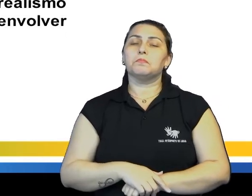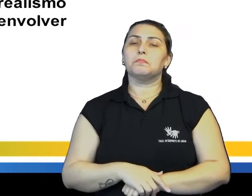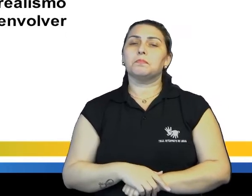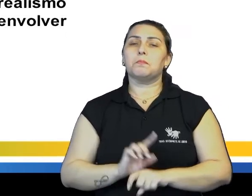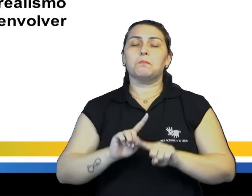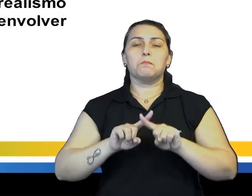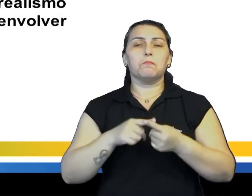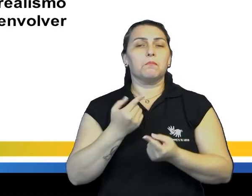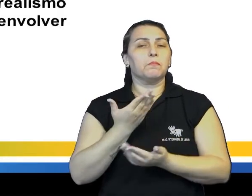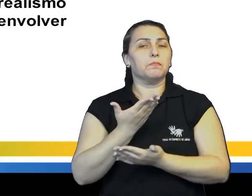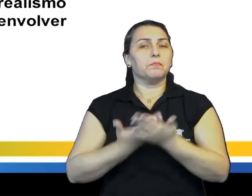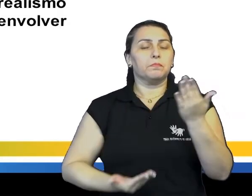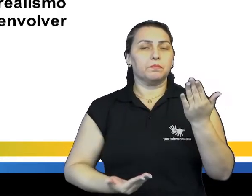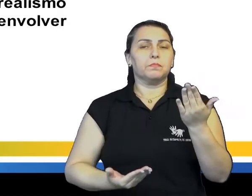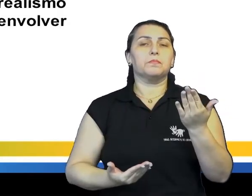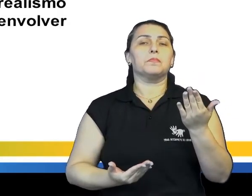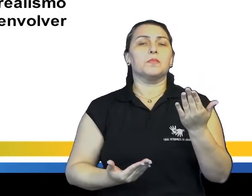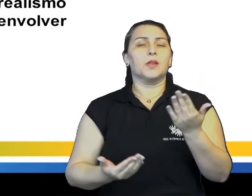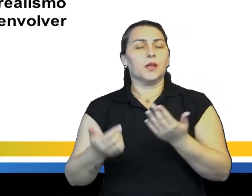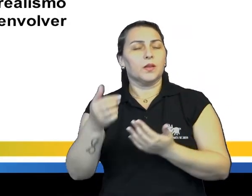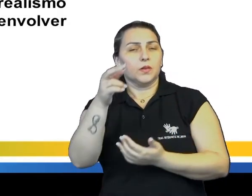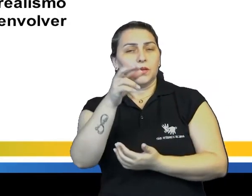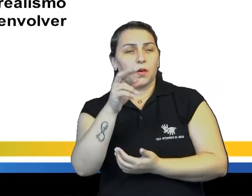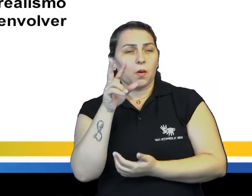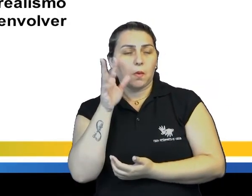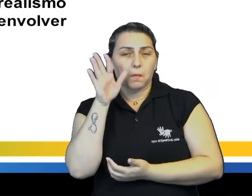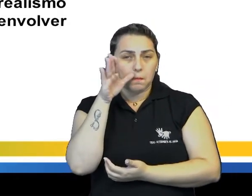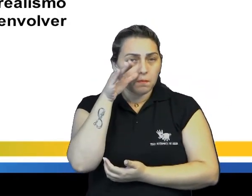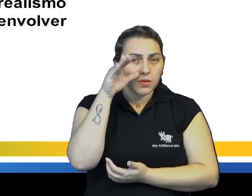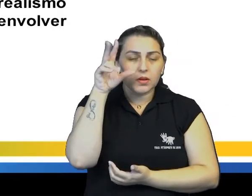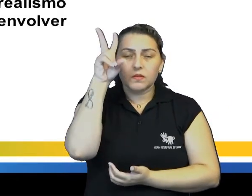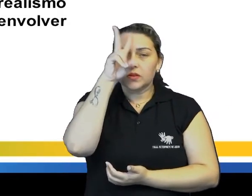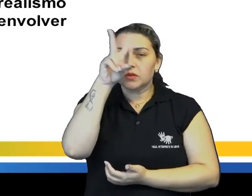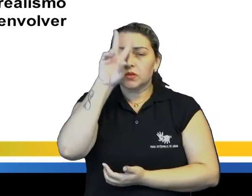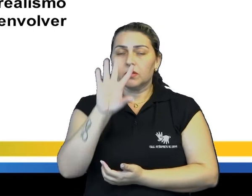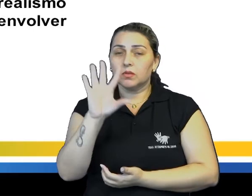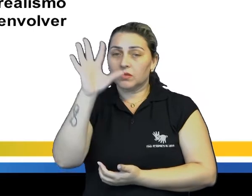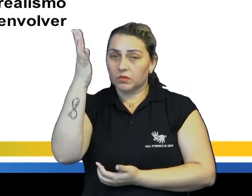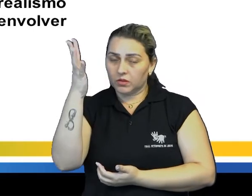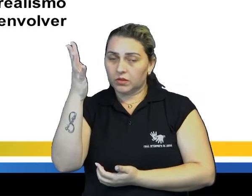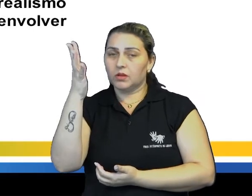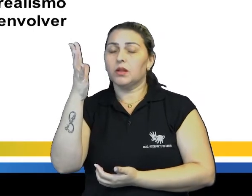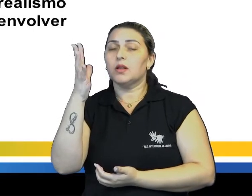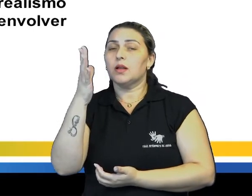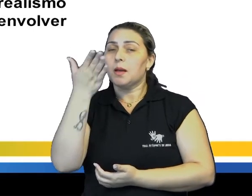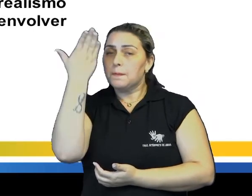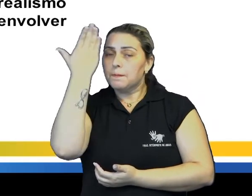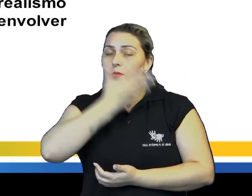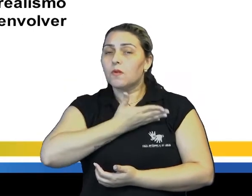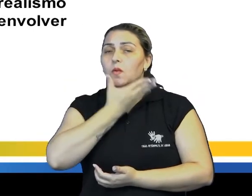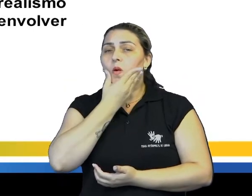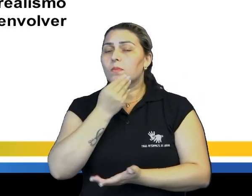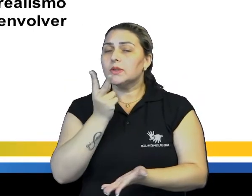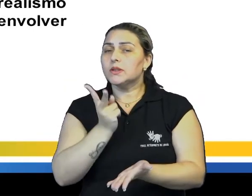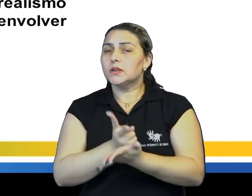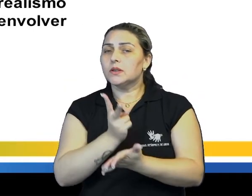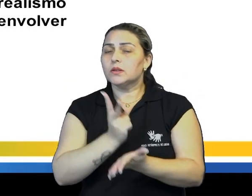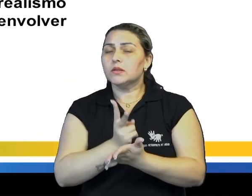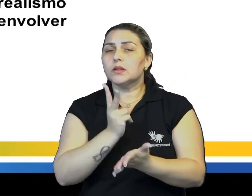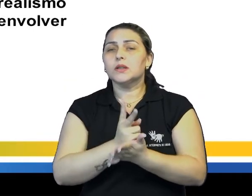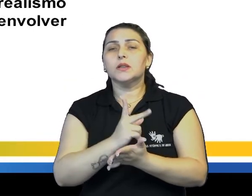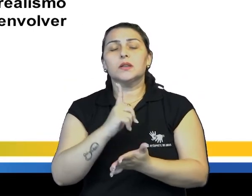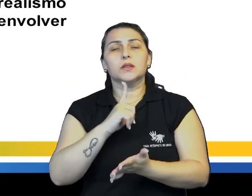perder em vãs especulação. Ao observar a história dos fatos, Maquiavel constata que o homem sempre